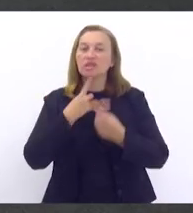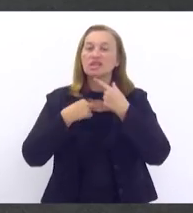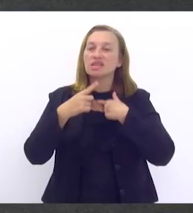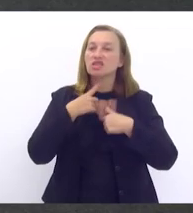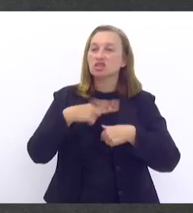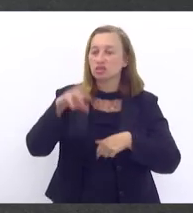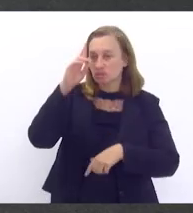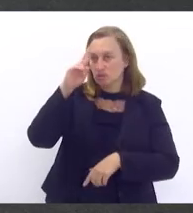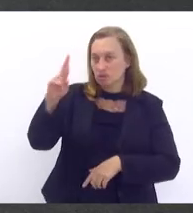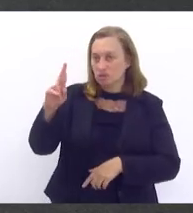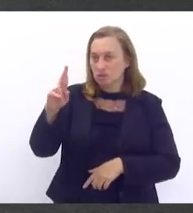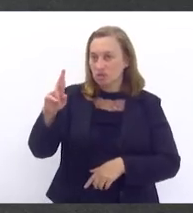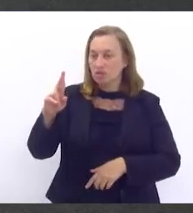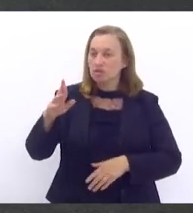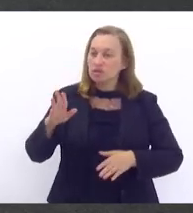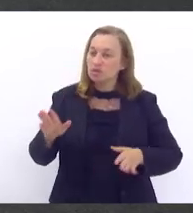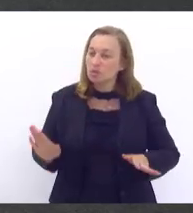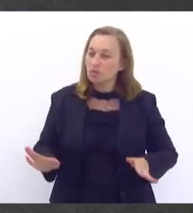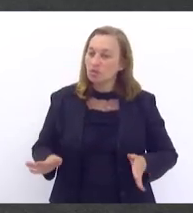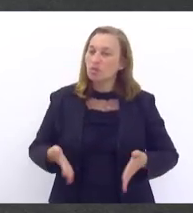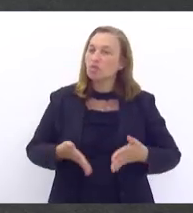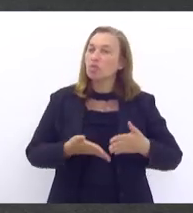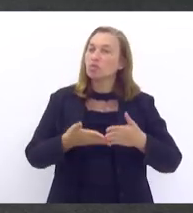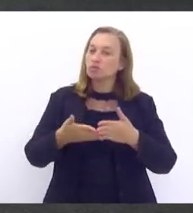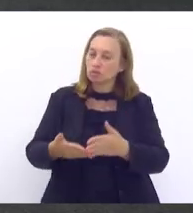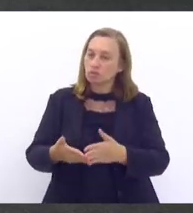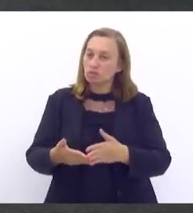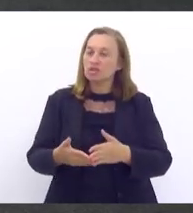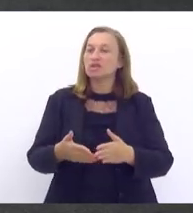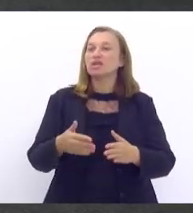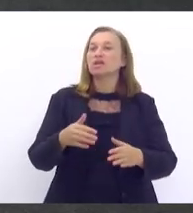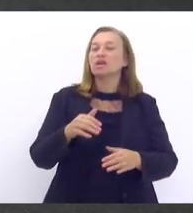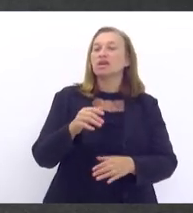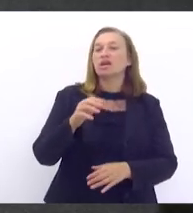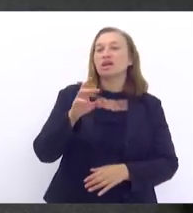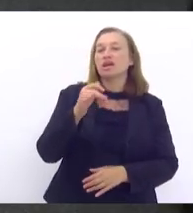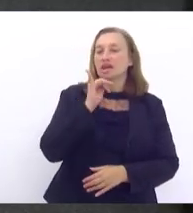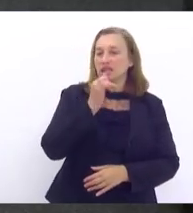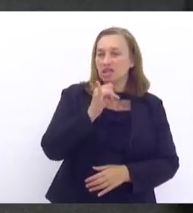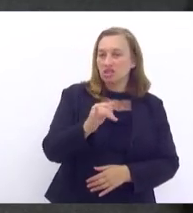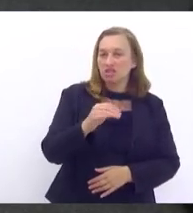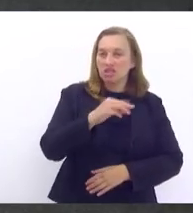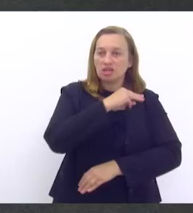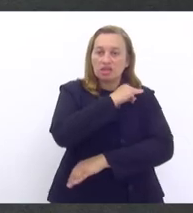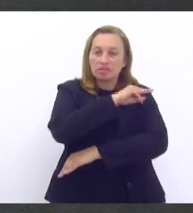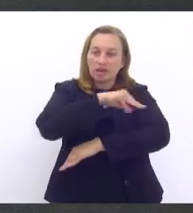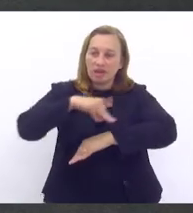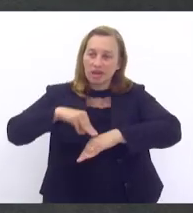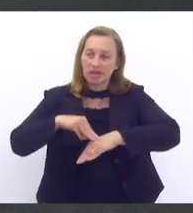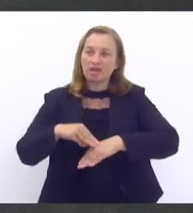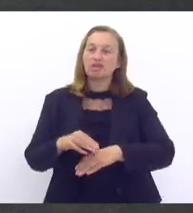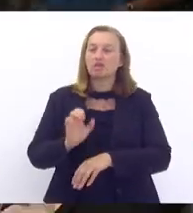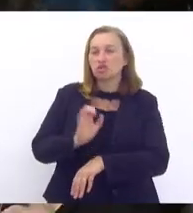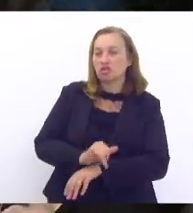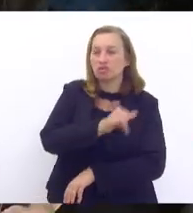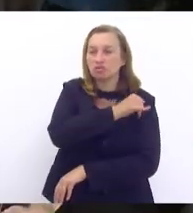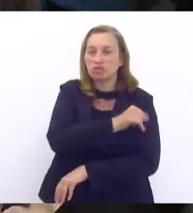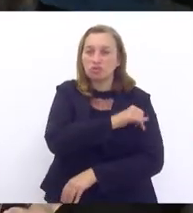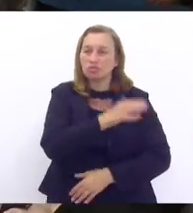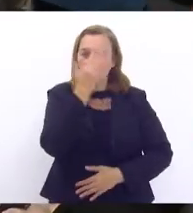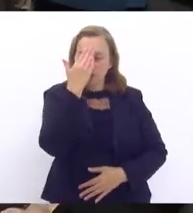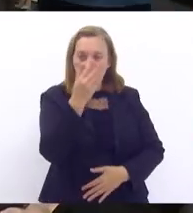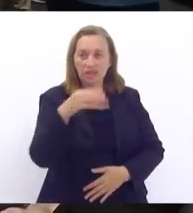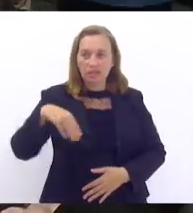que Vossa Excelência seja um motor da energia renovável em Macaé e no estado do Rio. Obrigado,